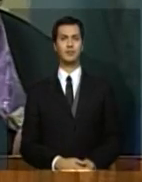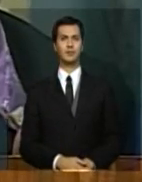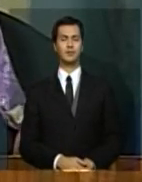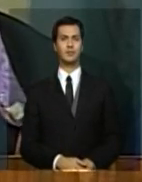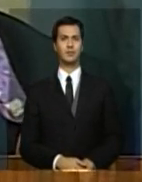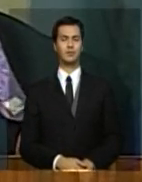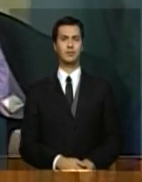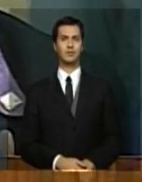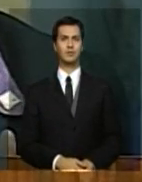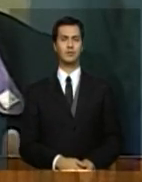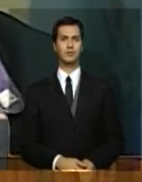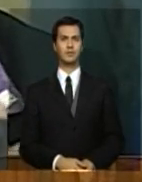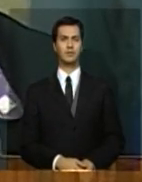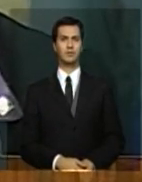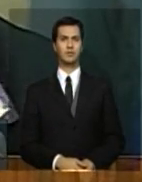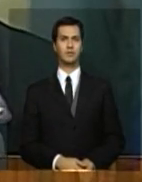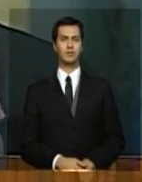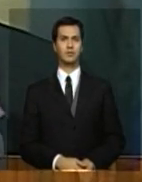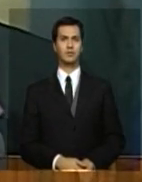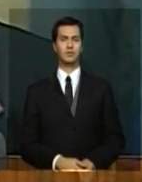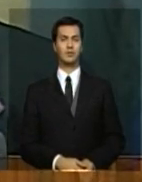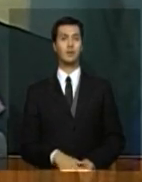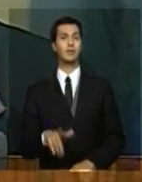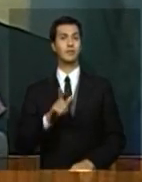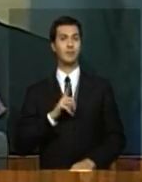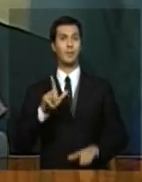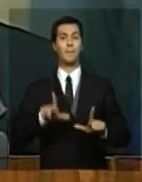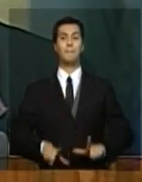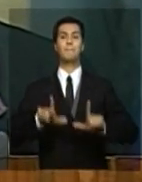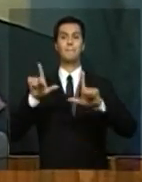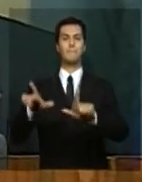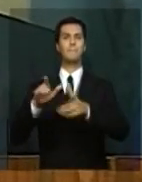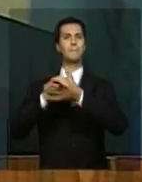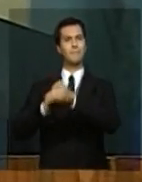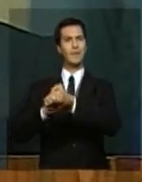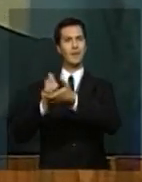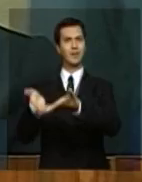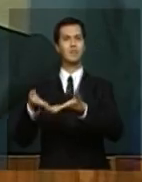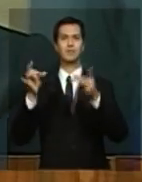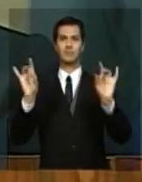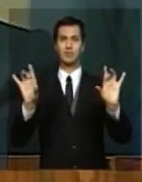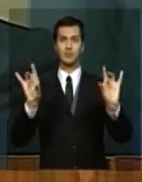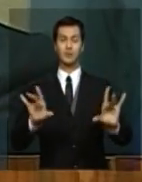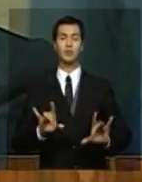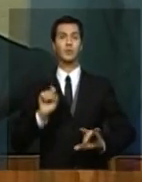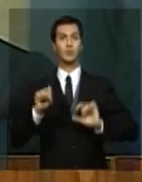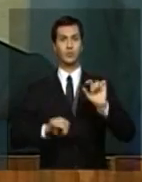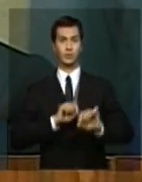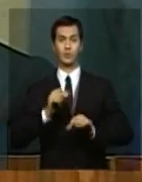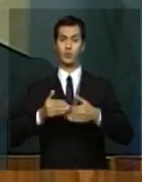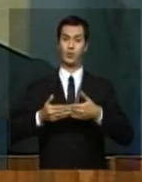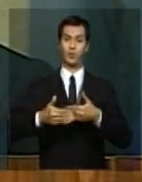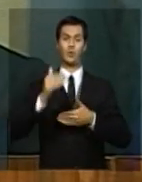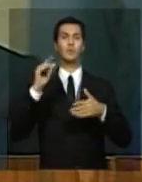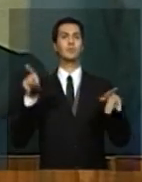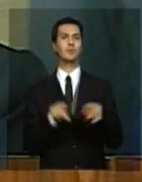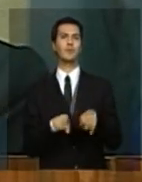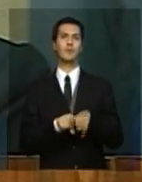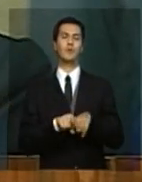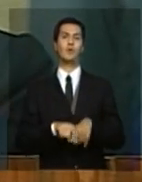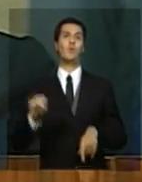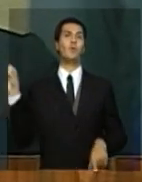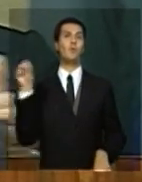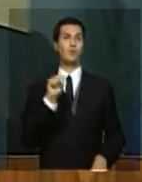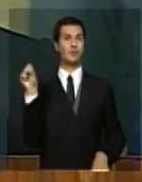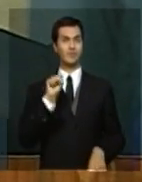fechando os a sétima Edição do prêmio e abrindo a oitava edição do prêmio